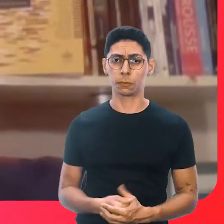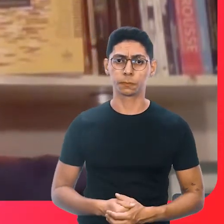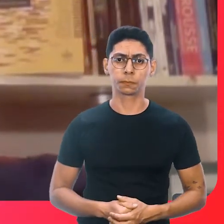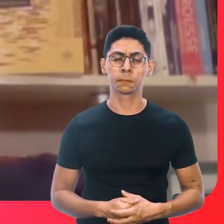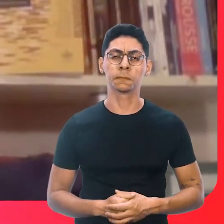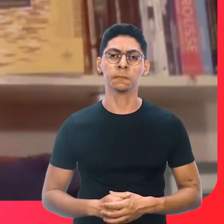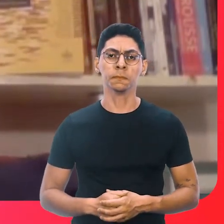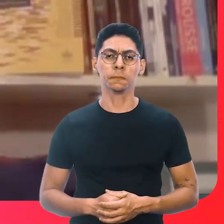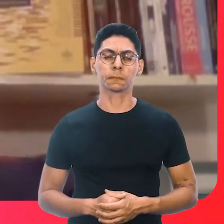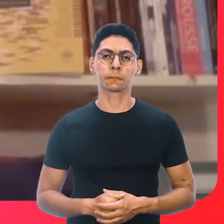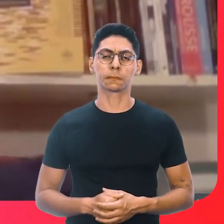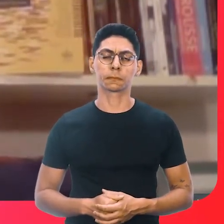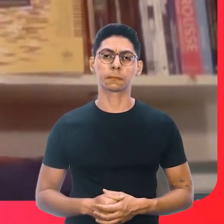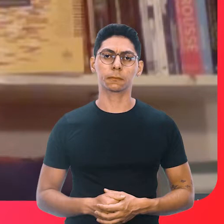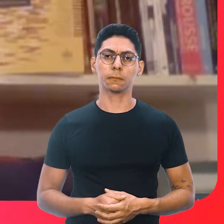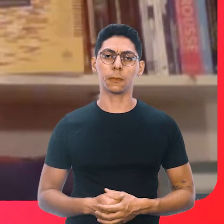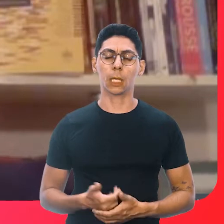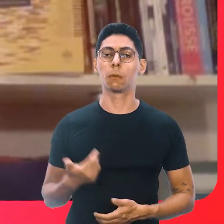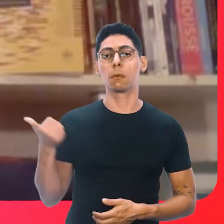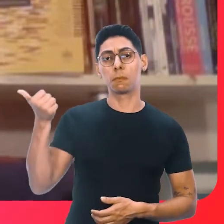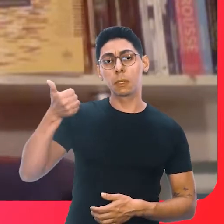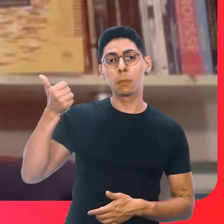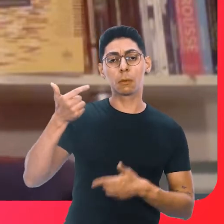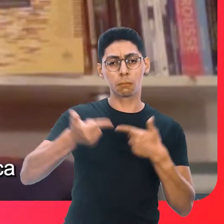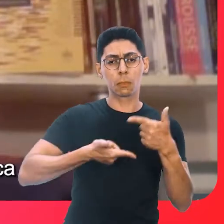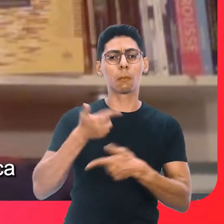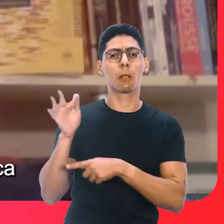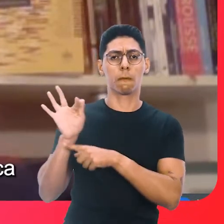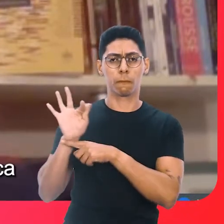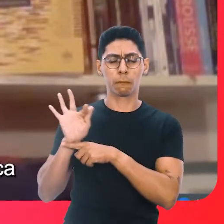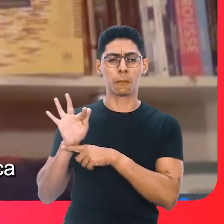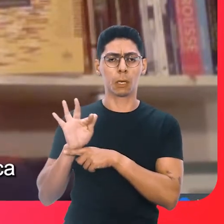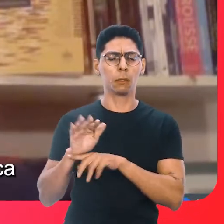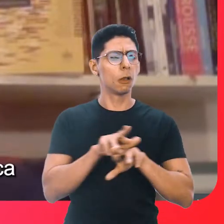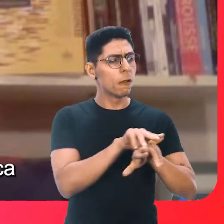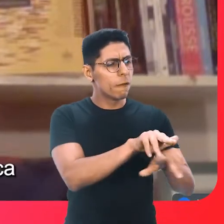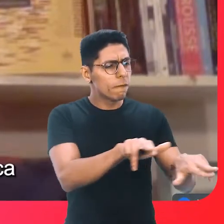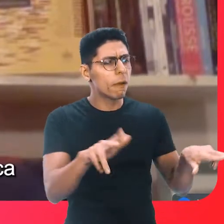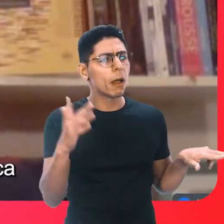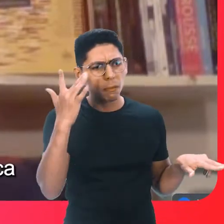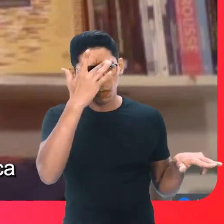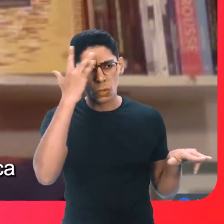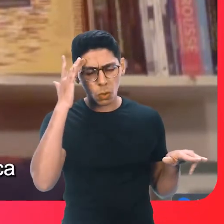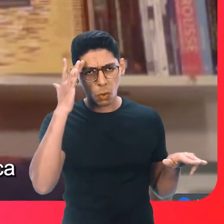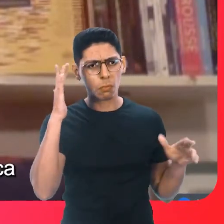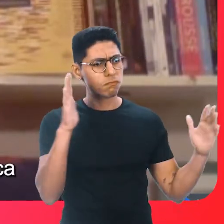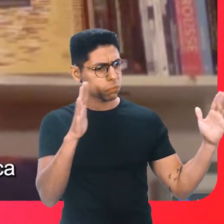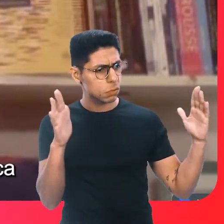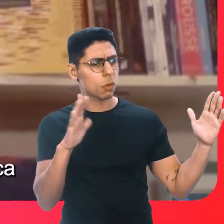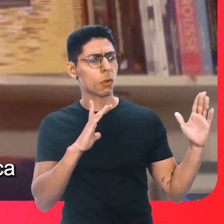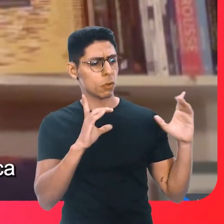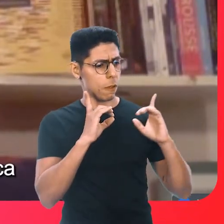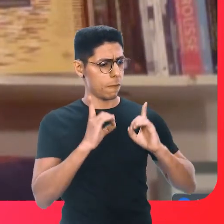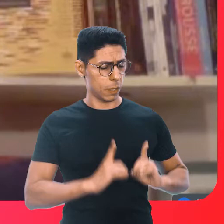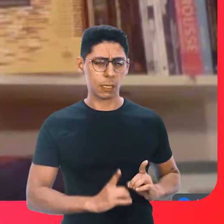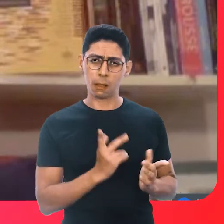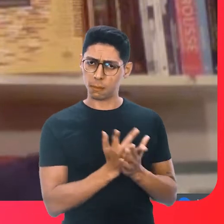E foi, então, o primeiro emprego. Várias pessoas com deficiência, nessa época, foram contratadas